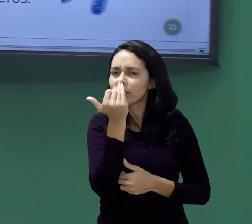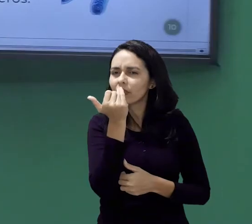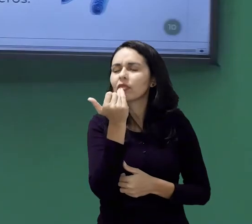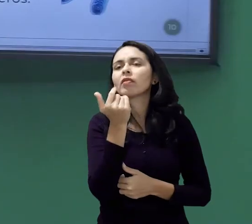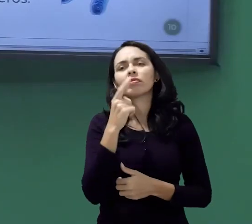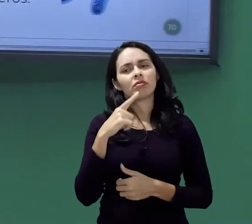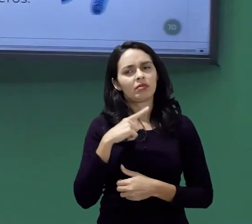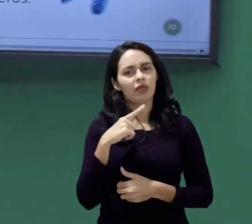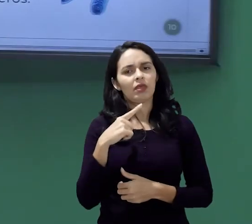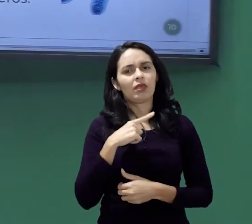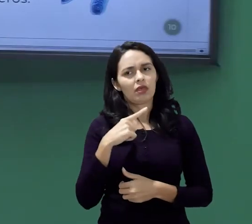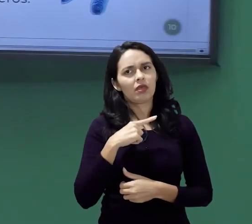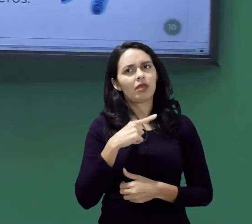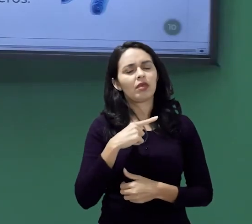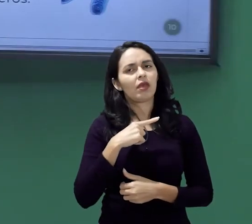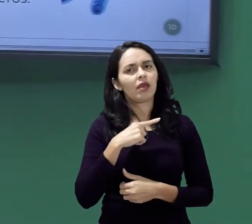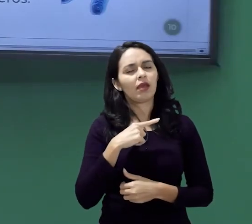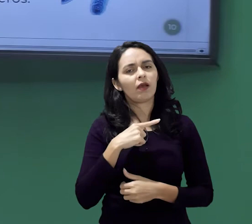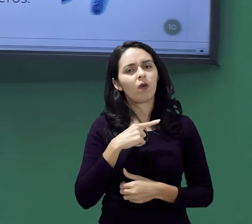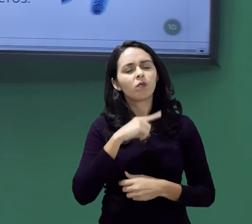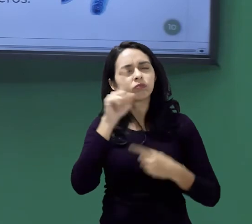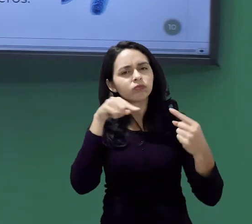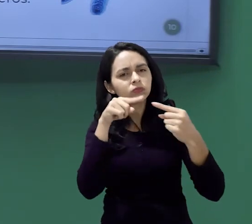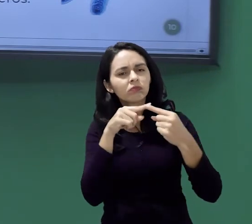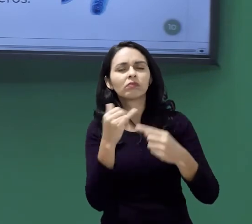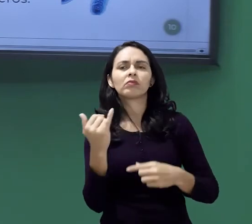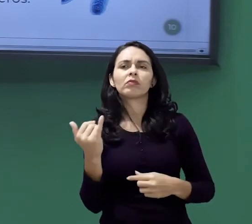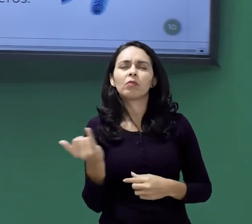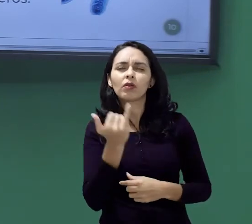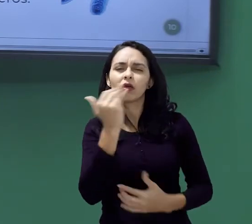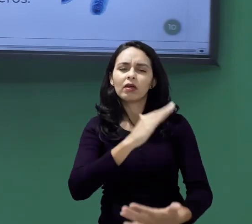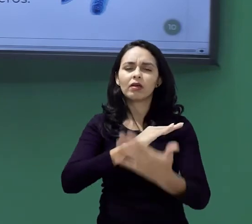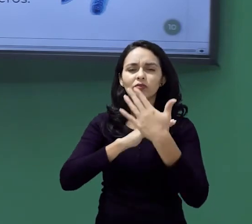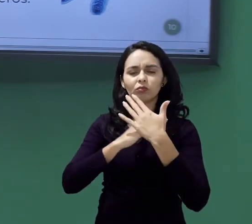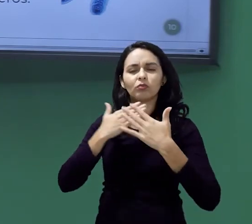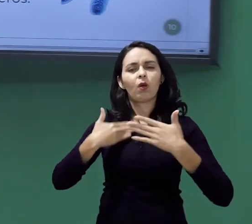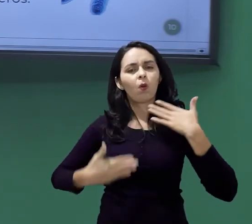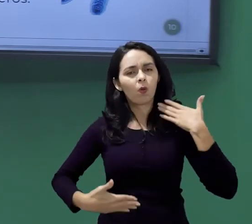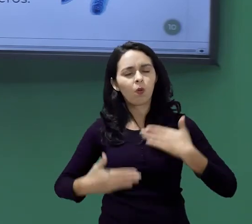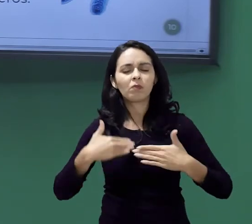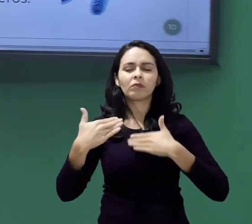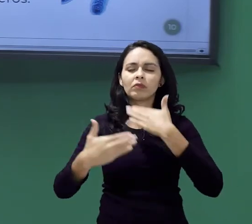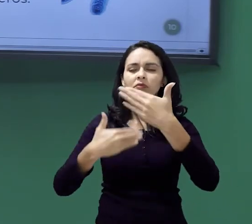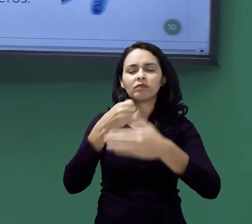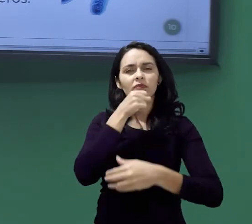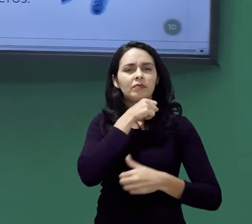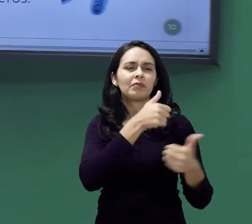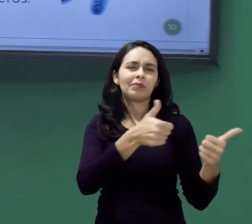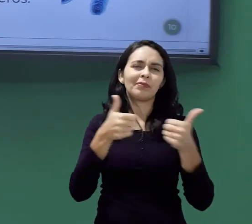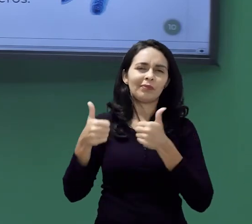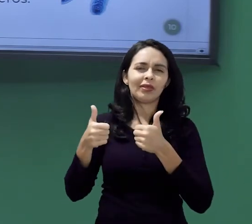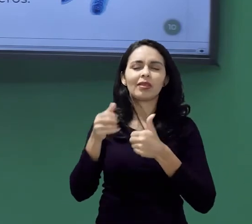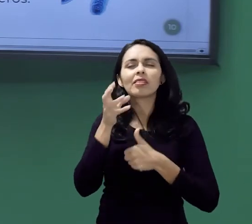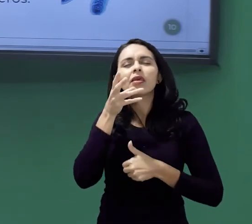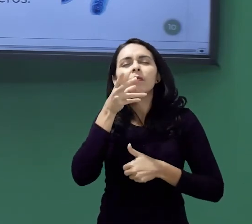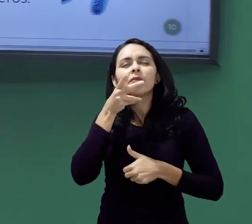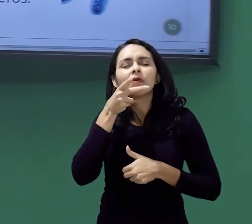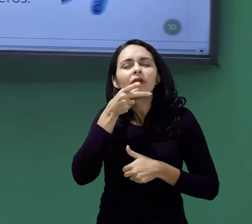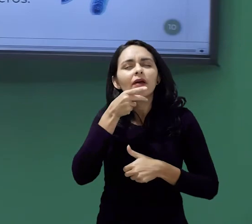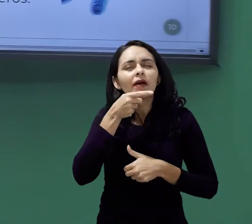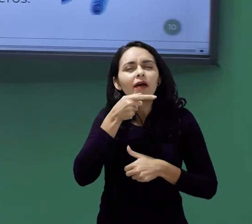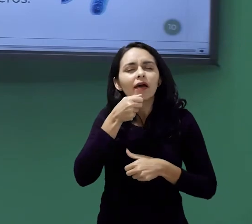cada alimento que eu escolho é importante para prolongar uma envelhecimento e